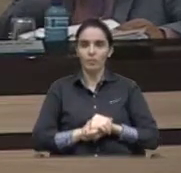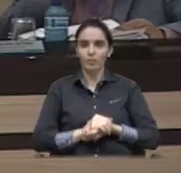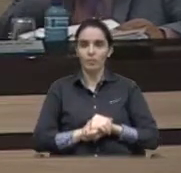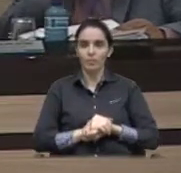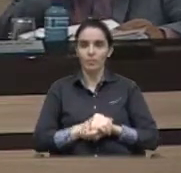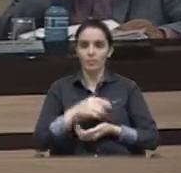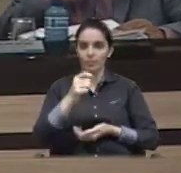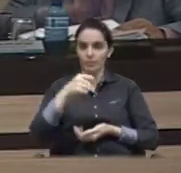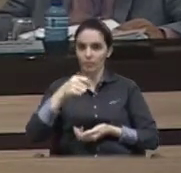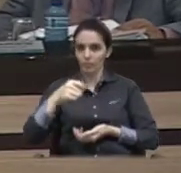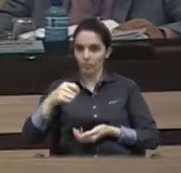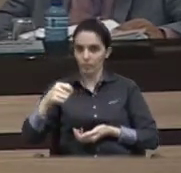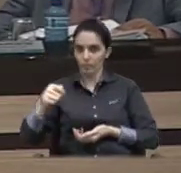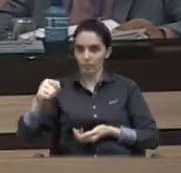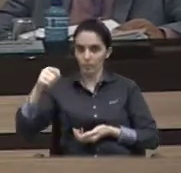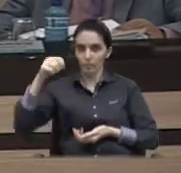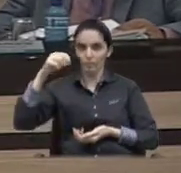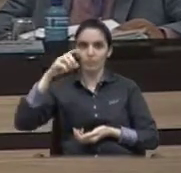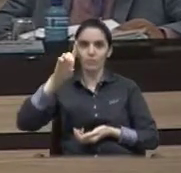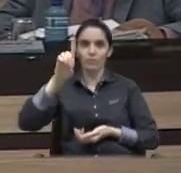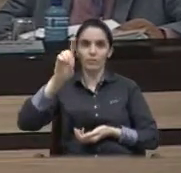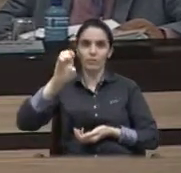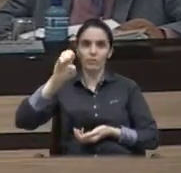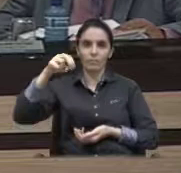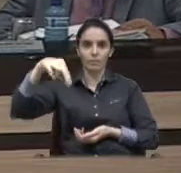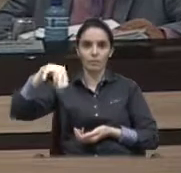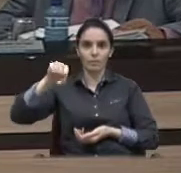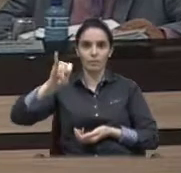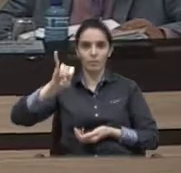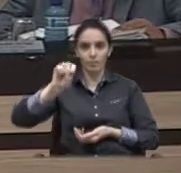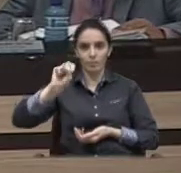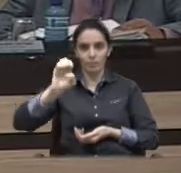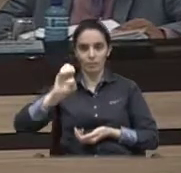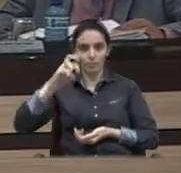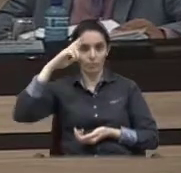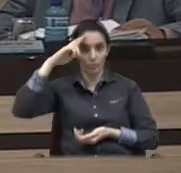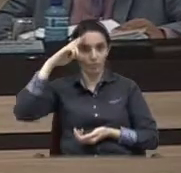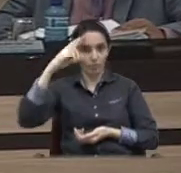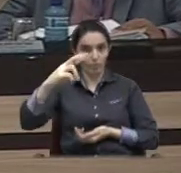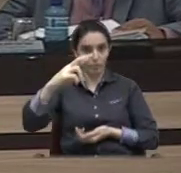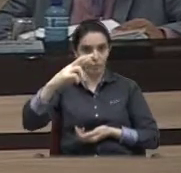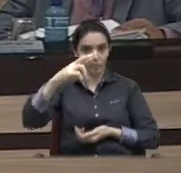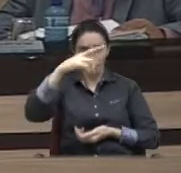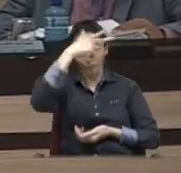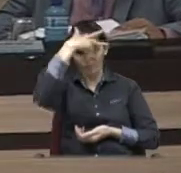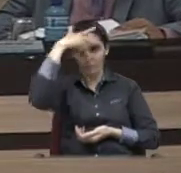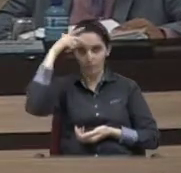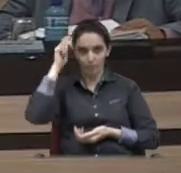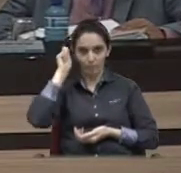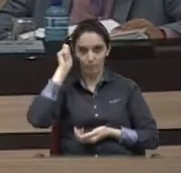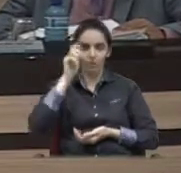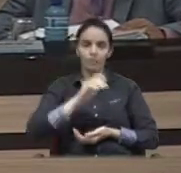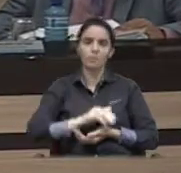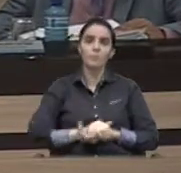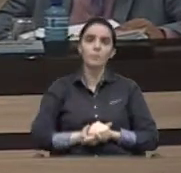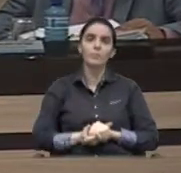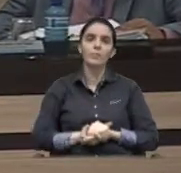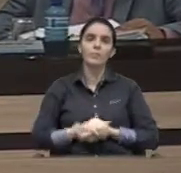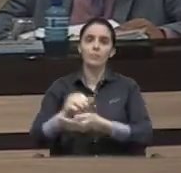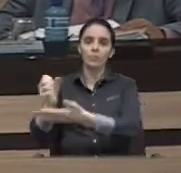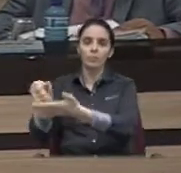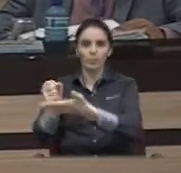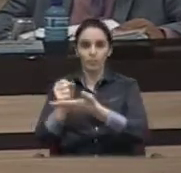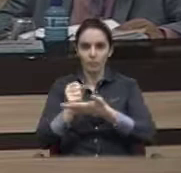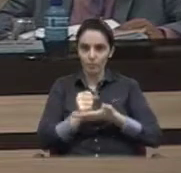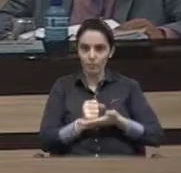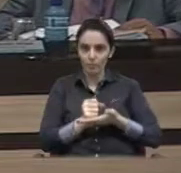consideração. Atenciosamente, Denise Aparecida Rodrigues, chefe da divisão do Legislativo. A mesa recebe